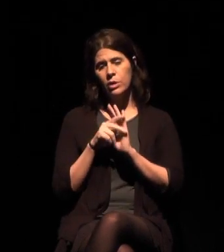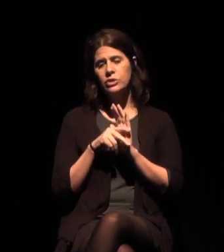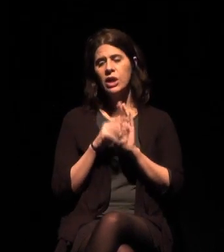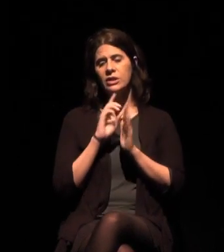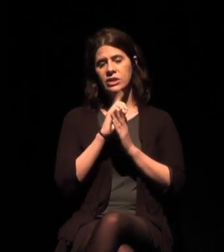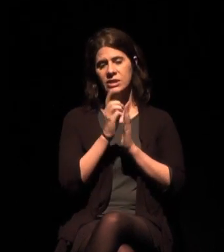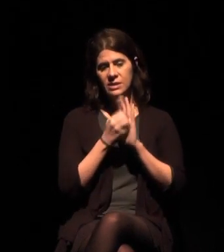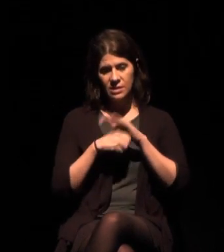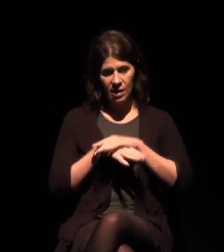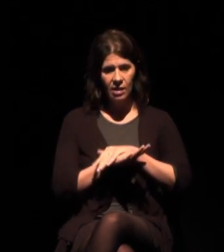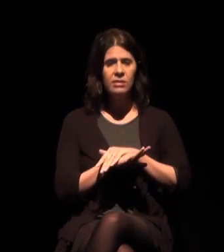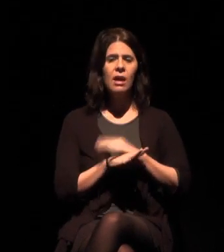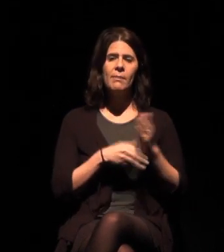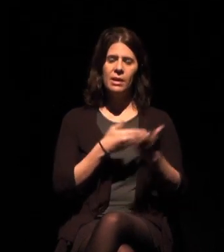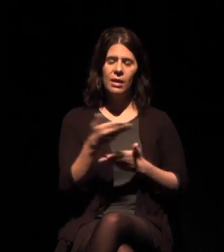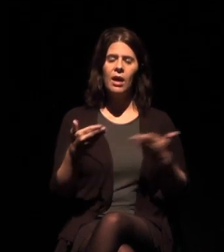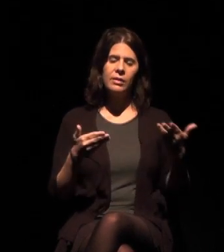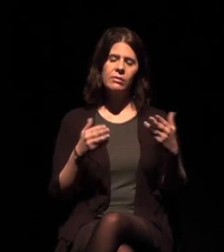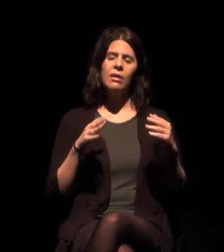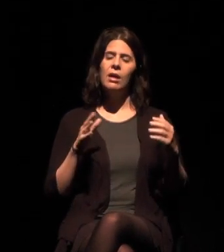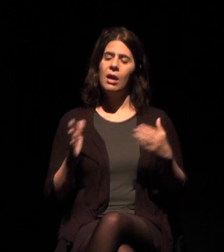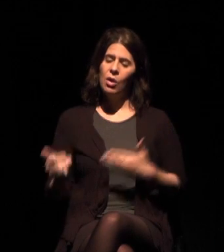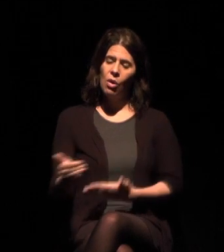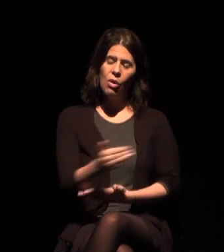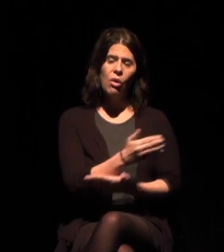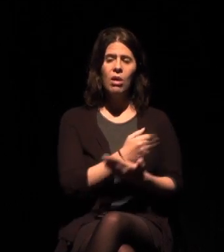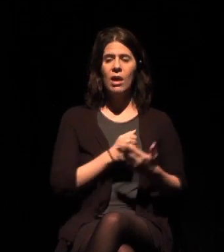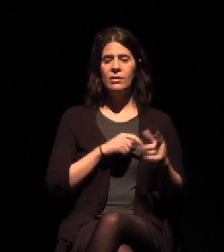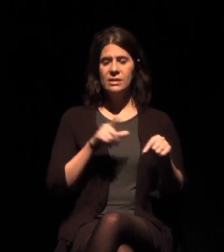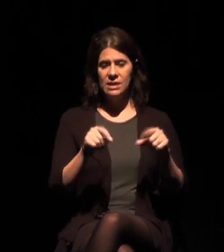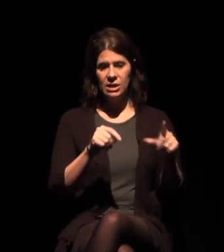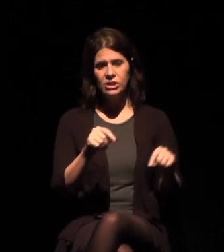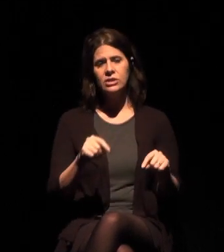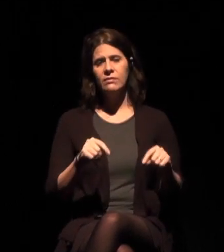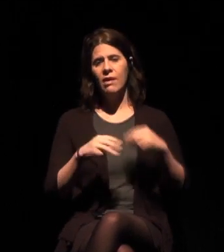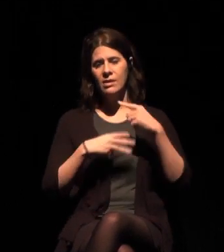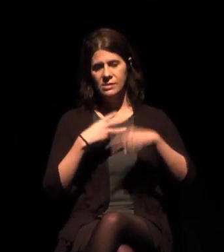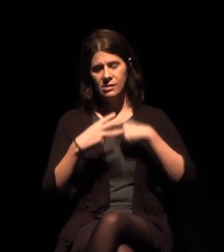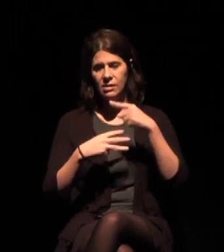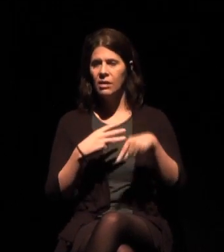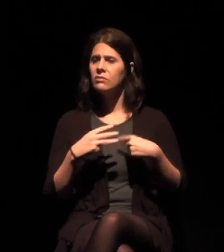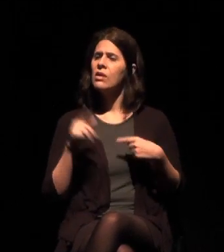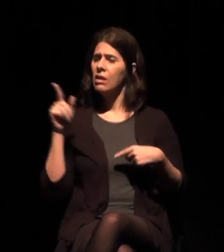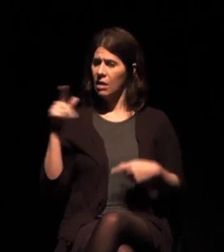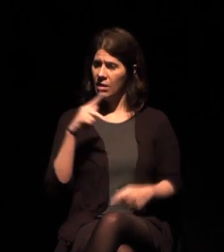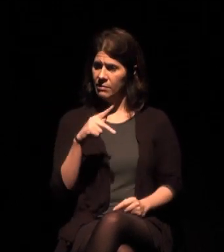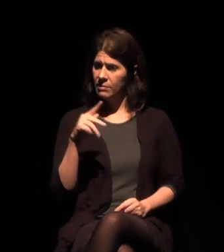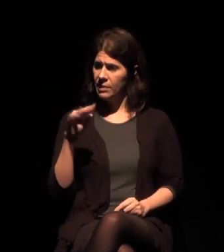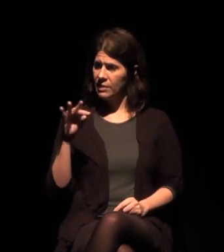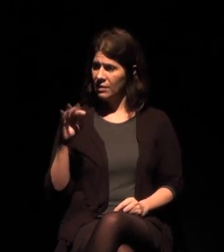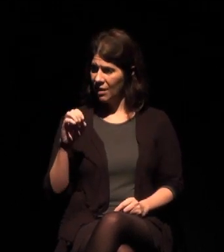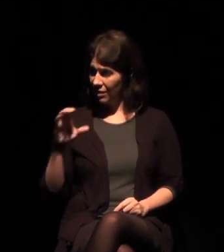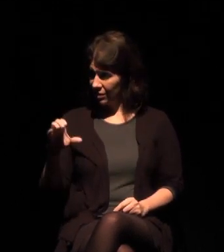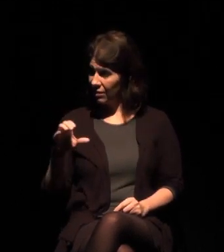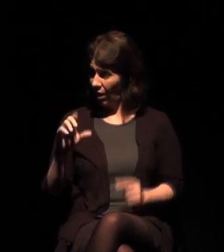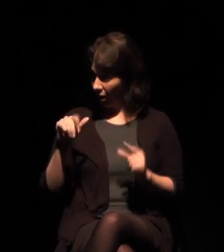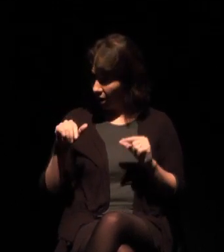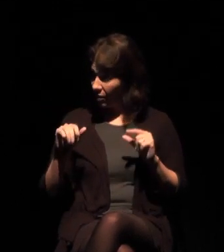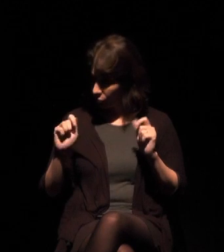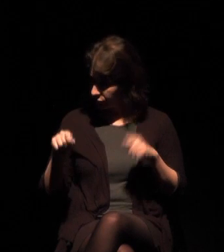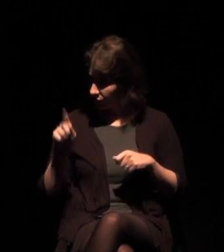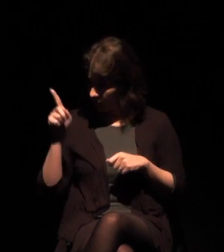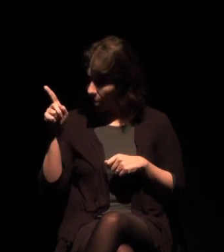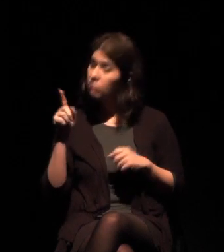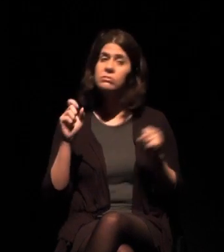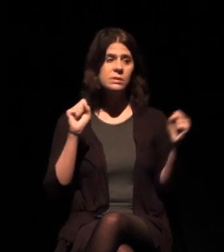coleta seletiva reciclagem e economia circular se é possível desenvolver e 71 peteco eco team